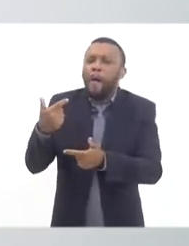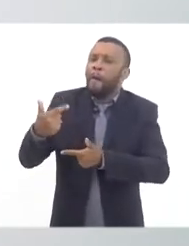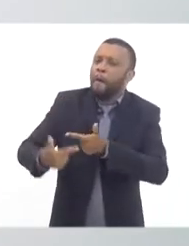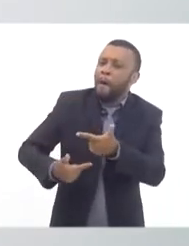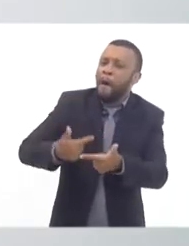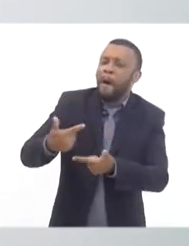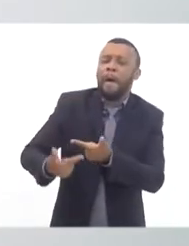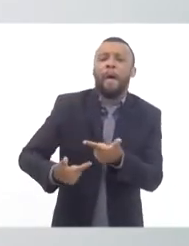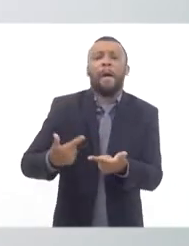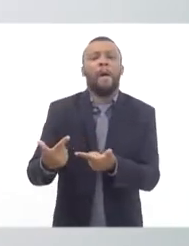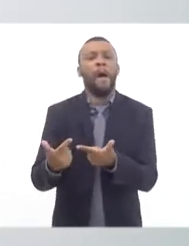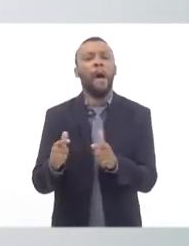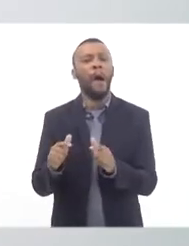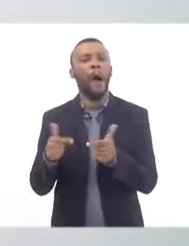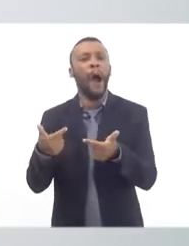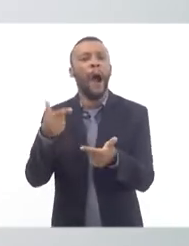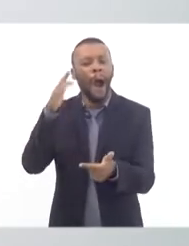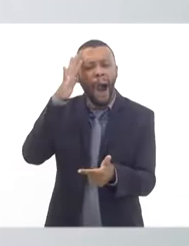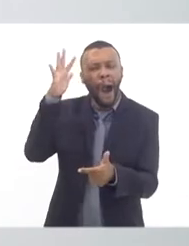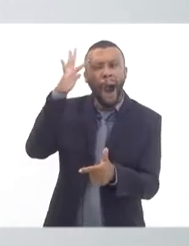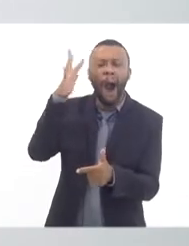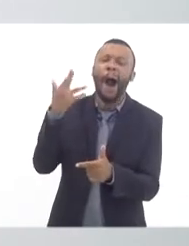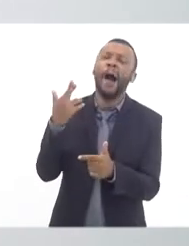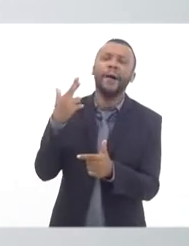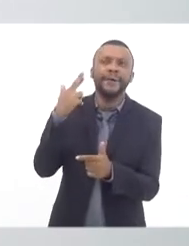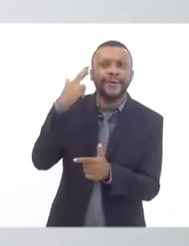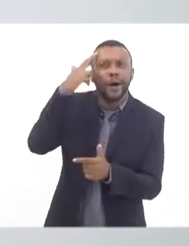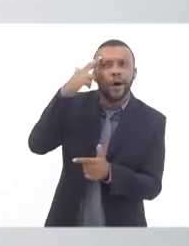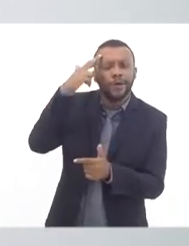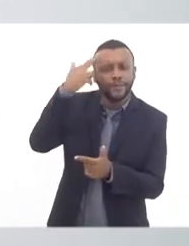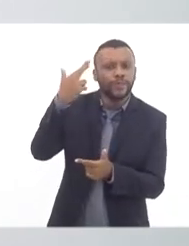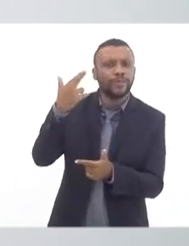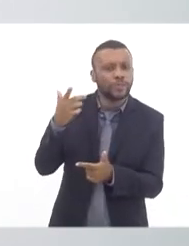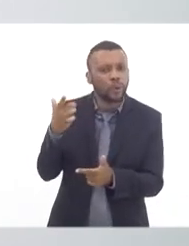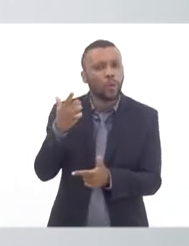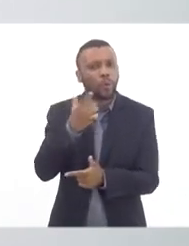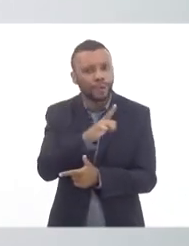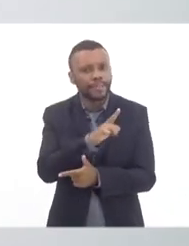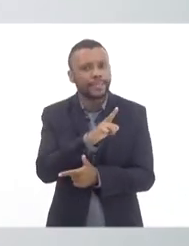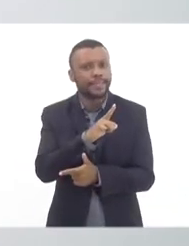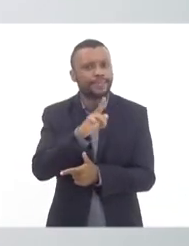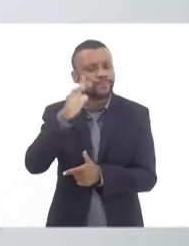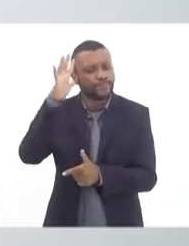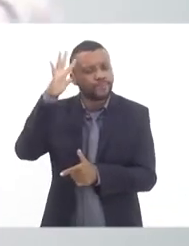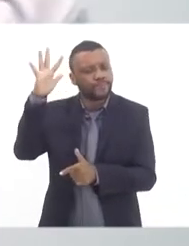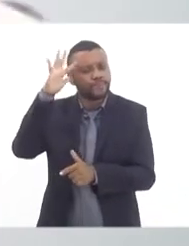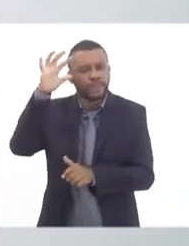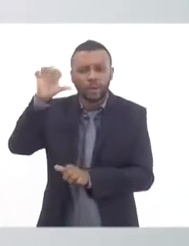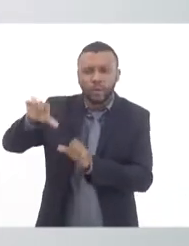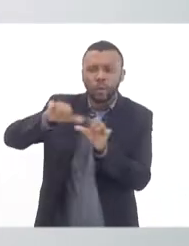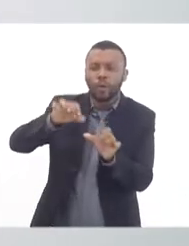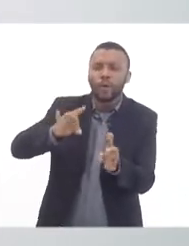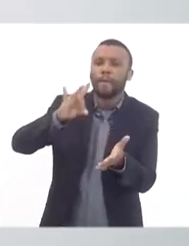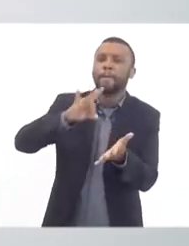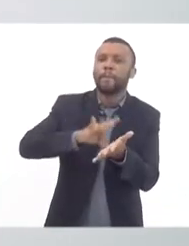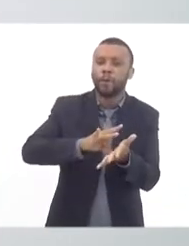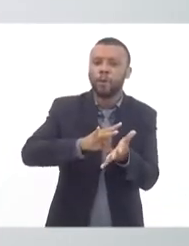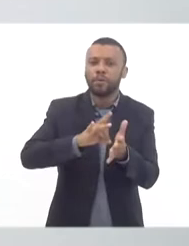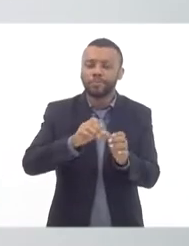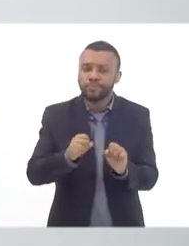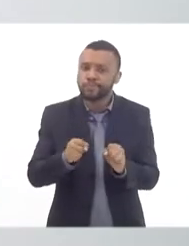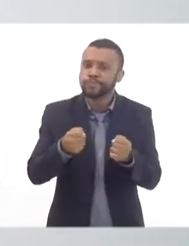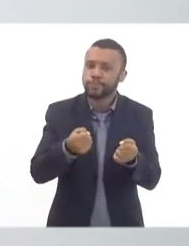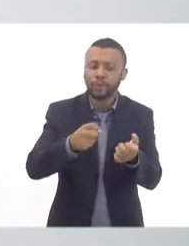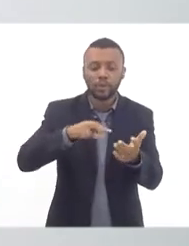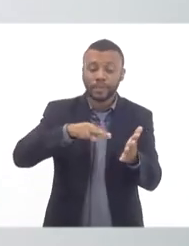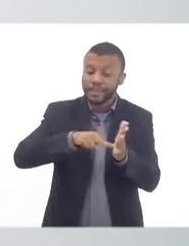os nossos desejos no sentido de garantir aquilo que tem o significado de preservação da